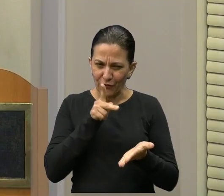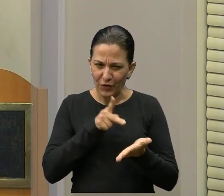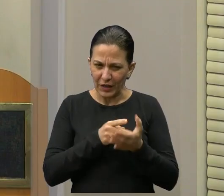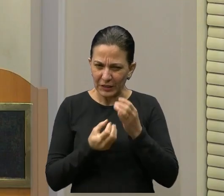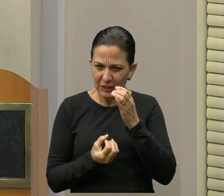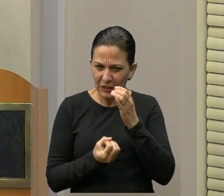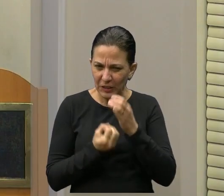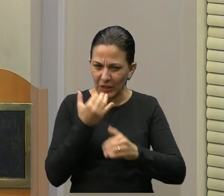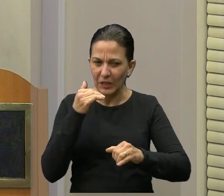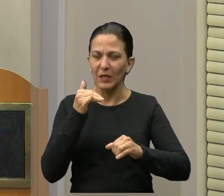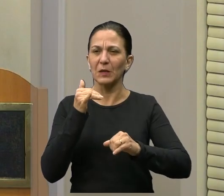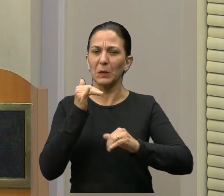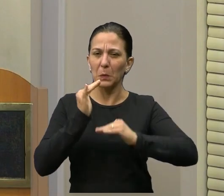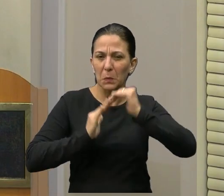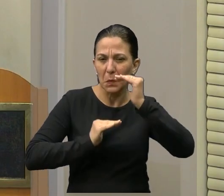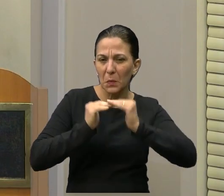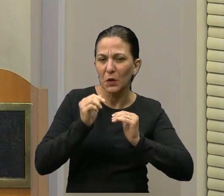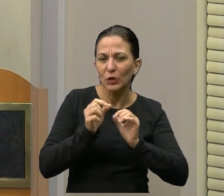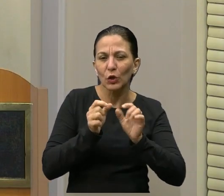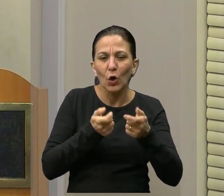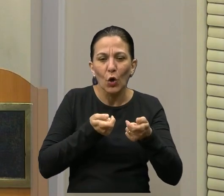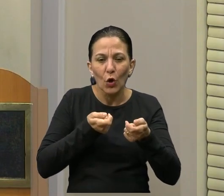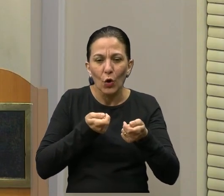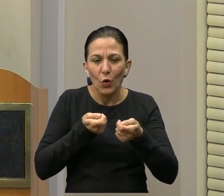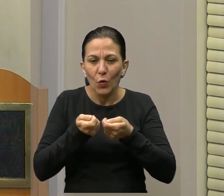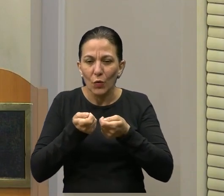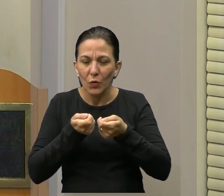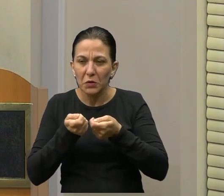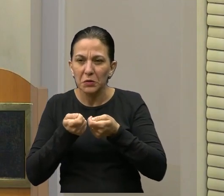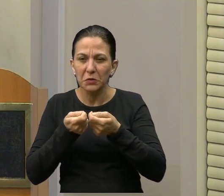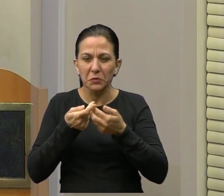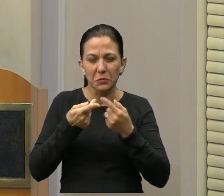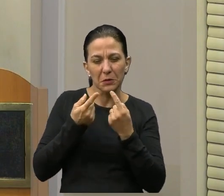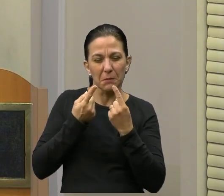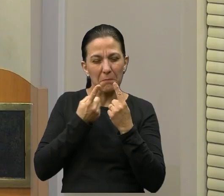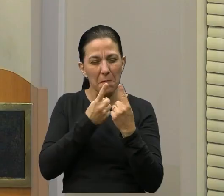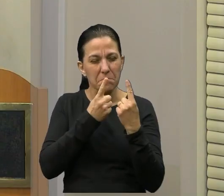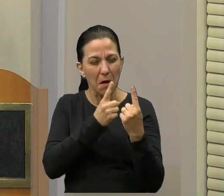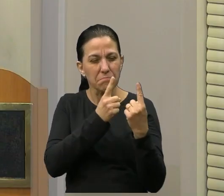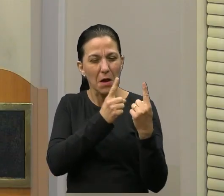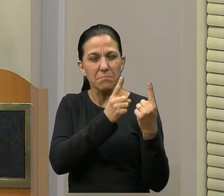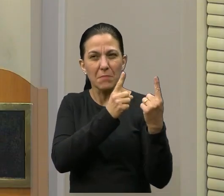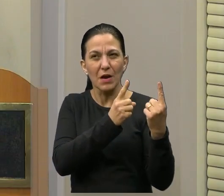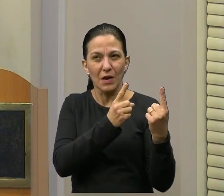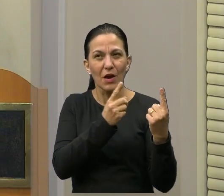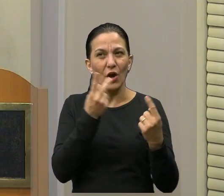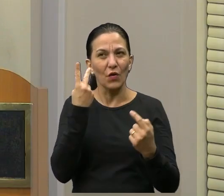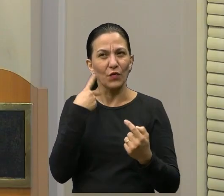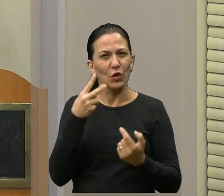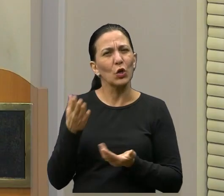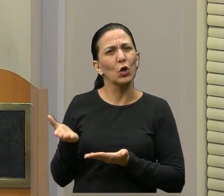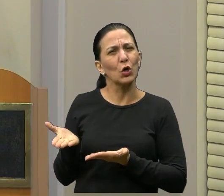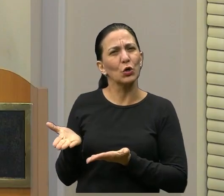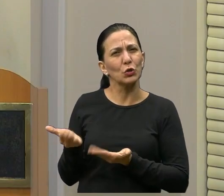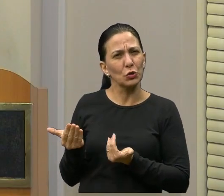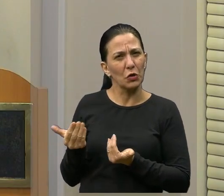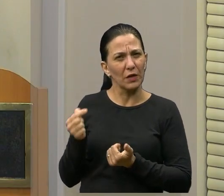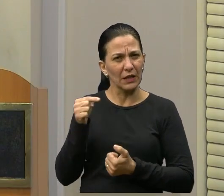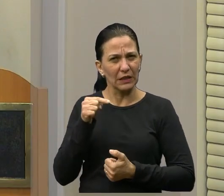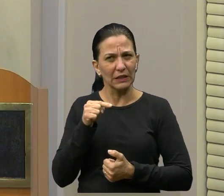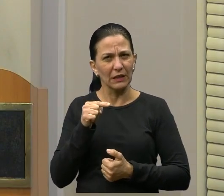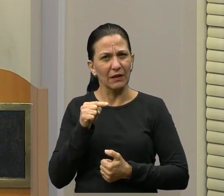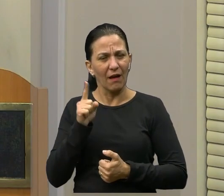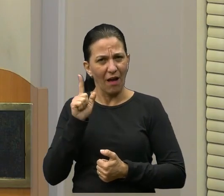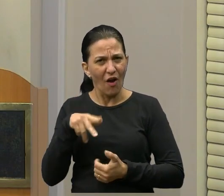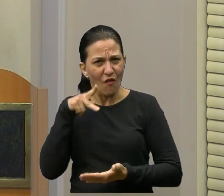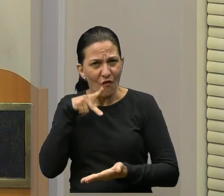uma ação coordenada, dirigida e persecutória à vereadora mais jovem deste parlamento? É